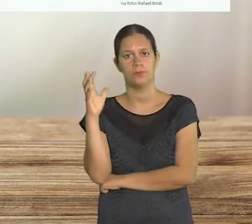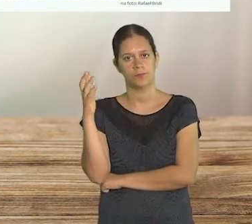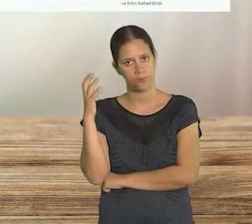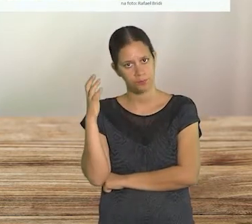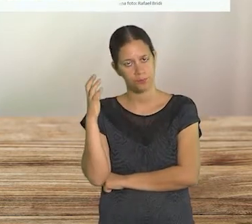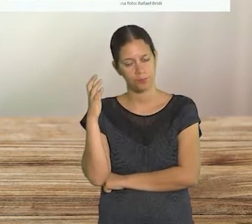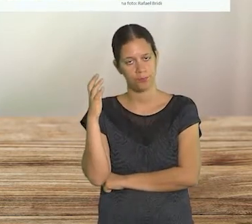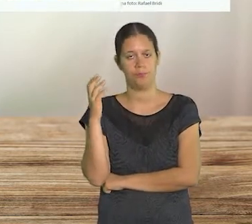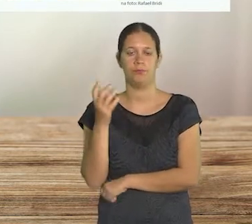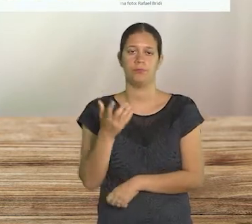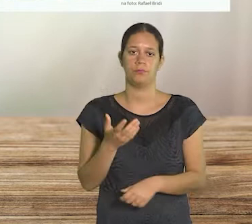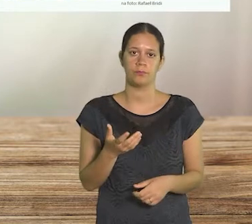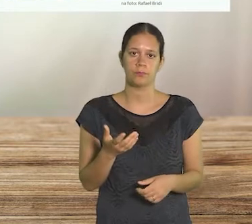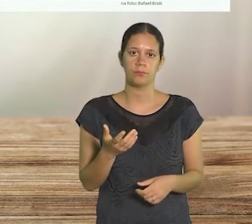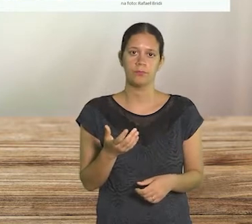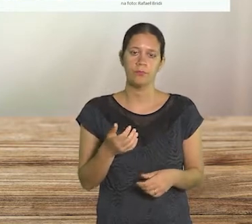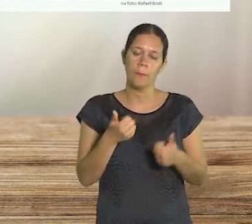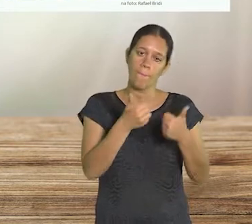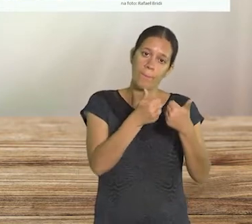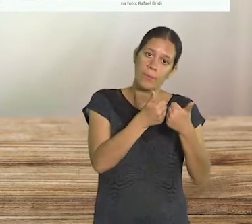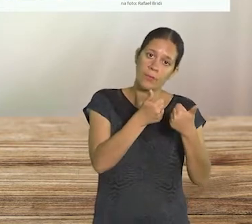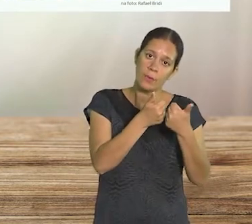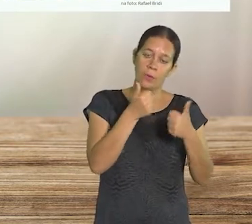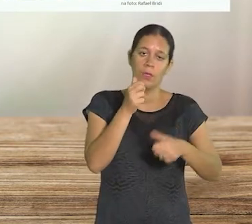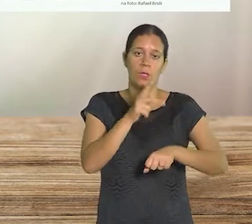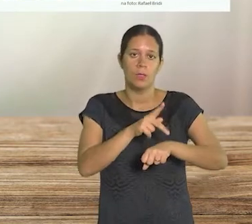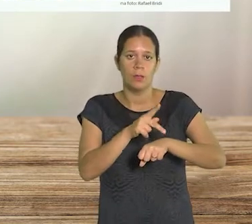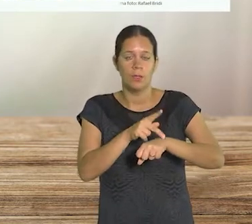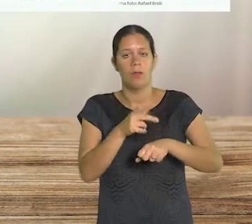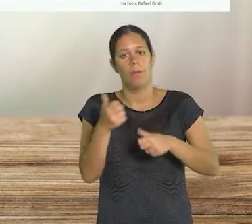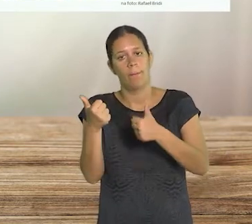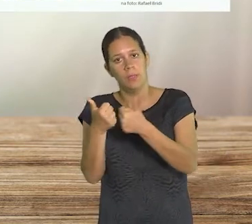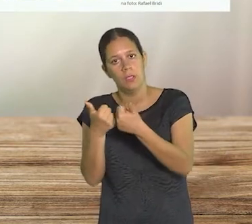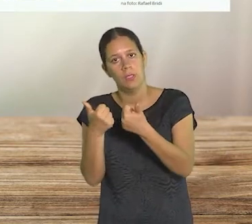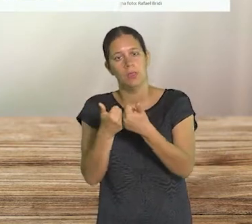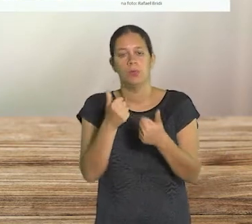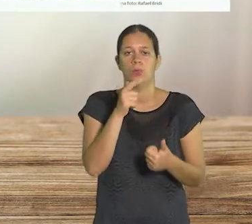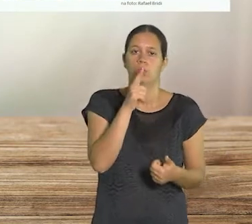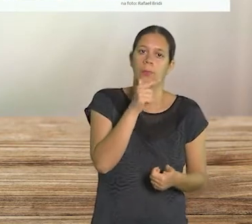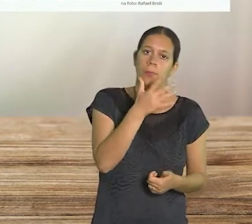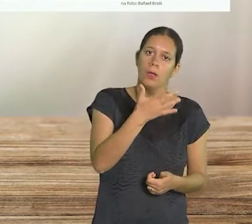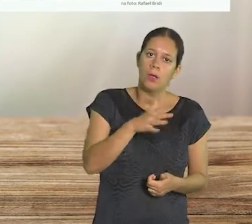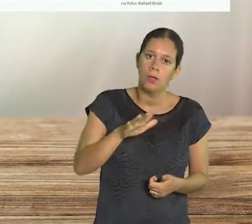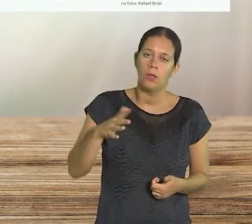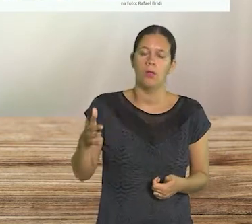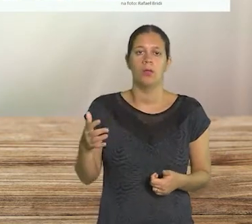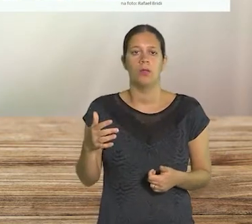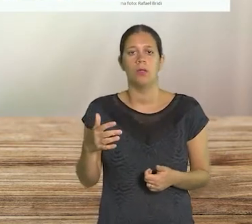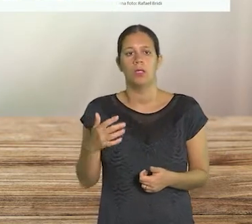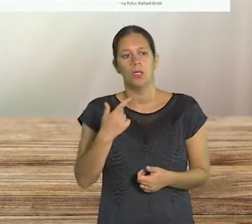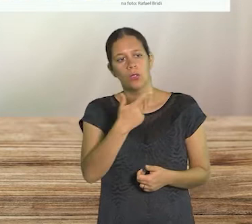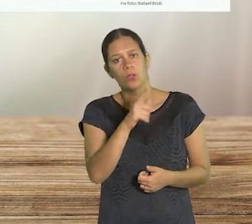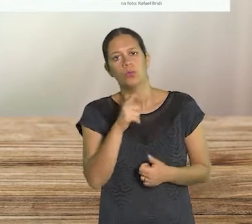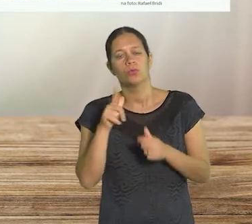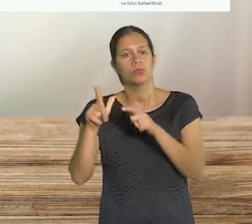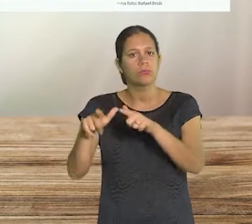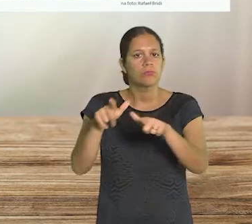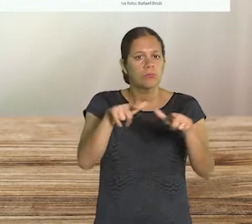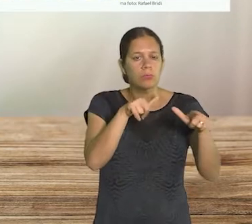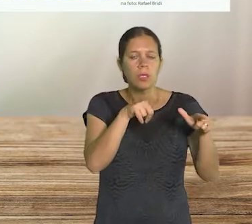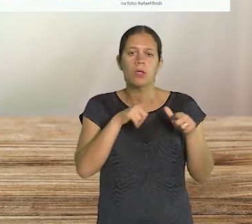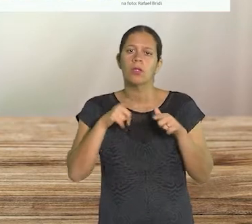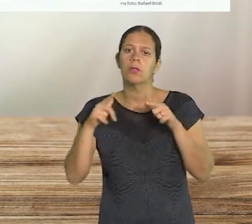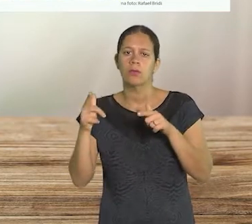entre as árvores, entre uma pedra e outra, no mar, entre um lugar e outro, que vocês vão ver que